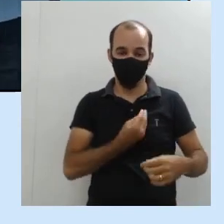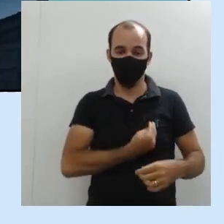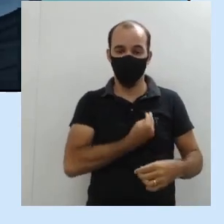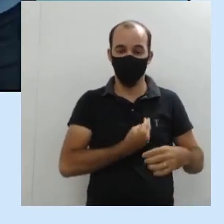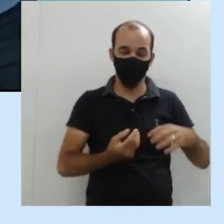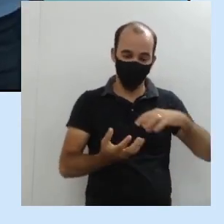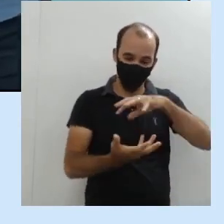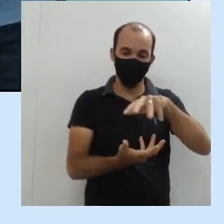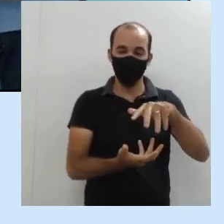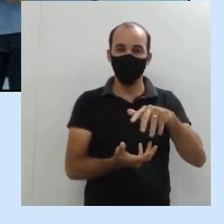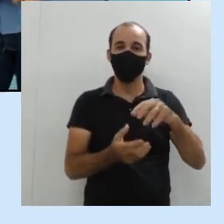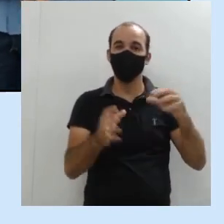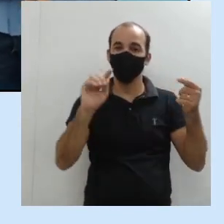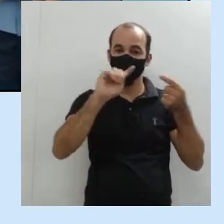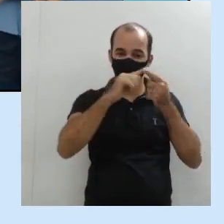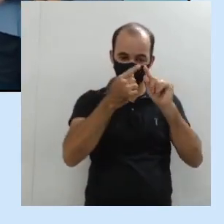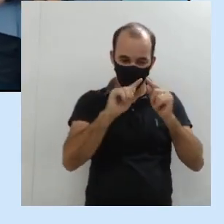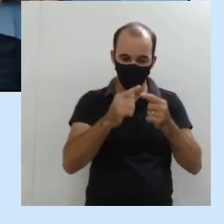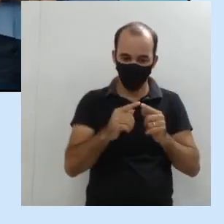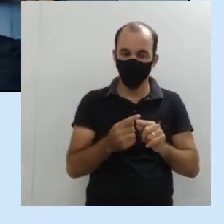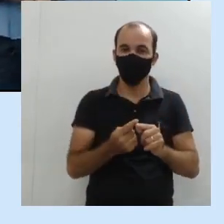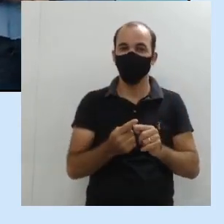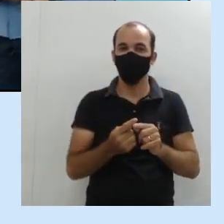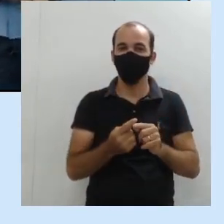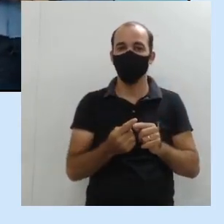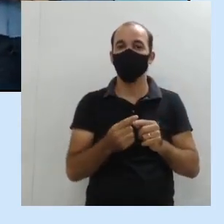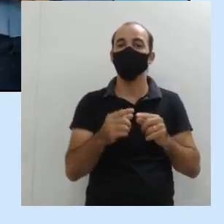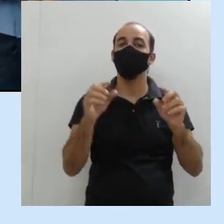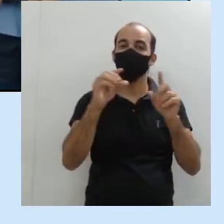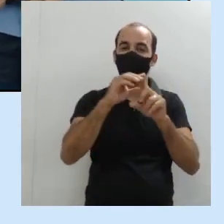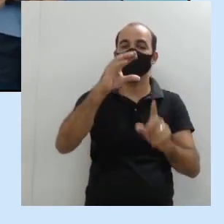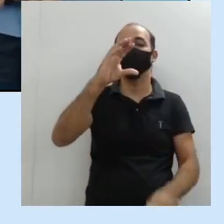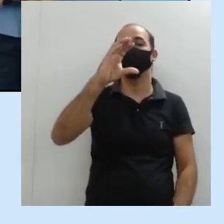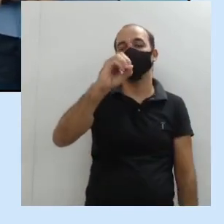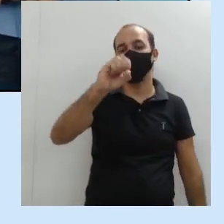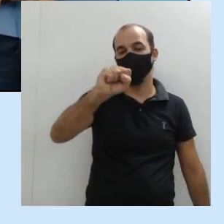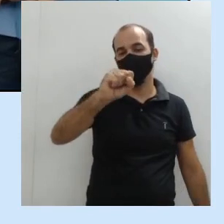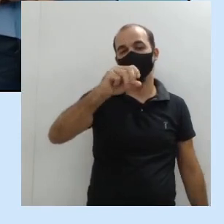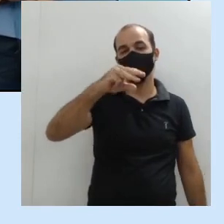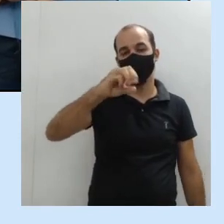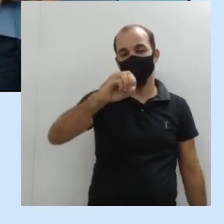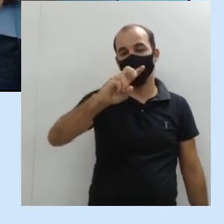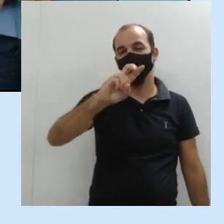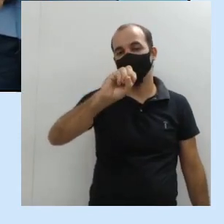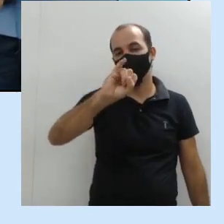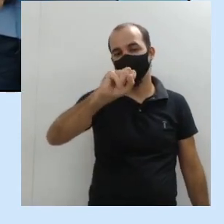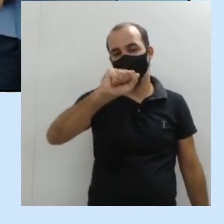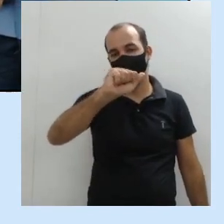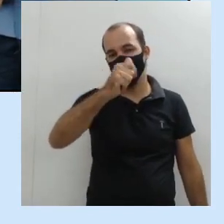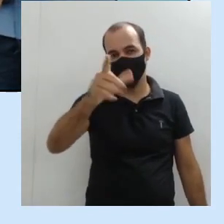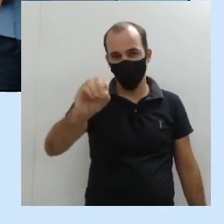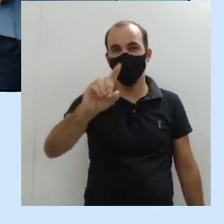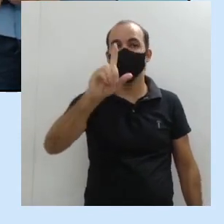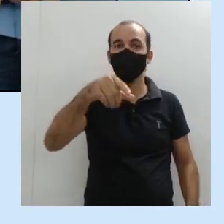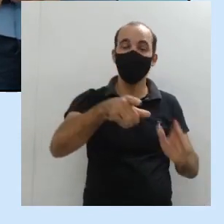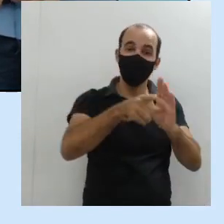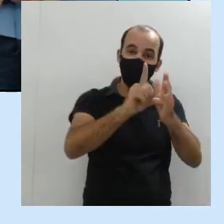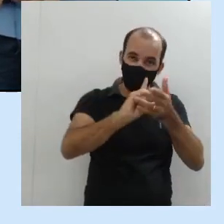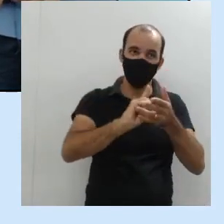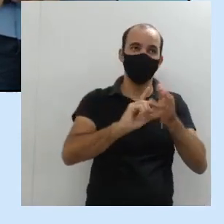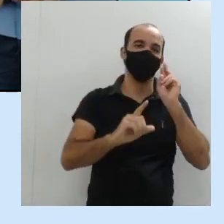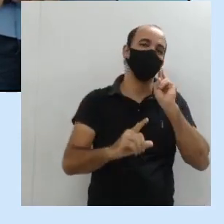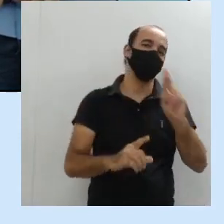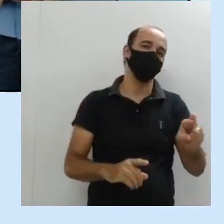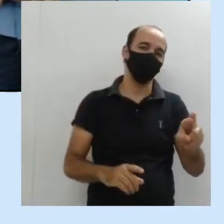Professor, se ela vem antes da razão, então significa que eu posso dizer que